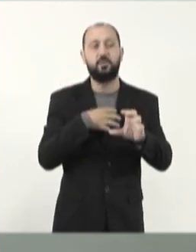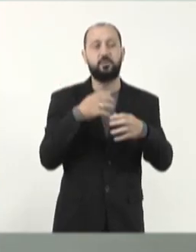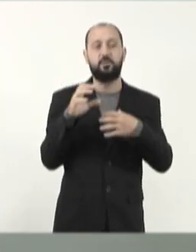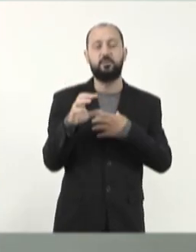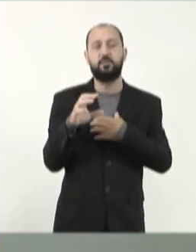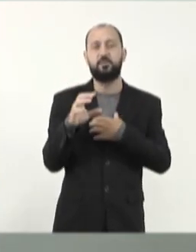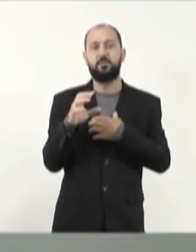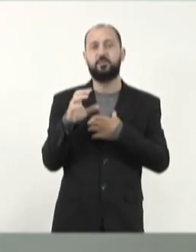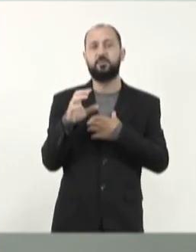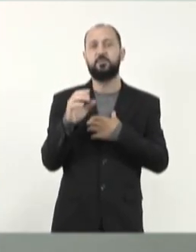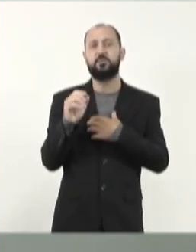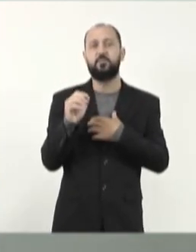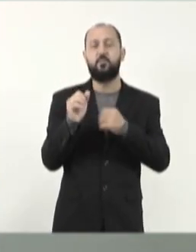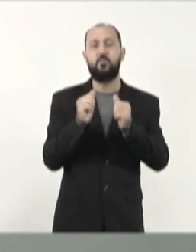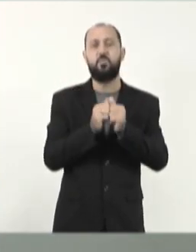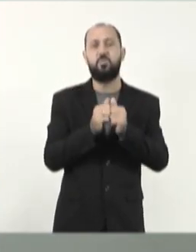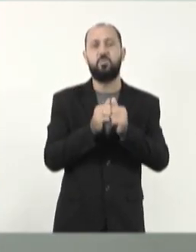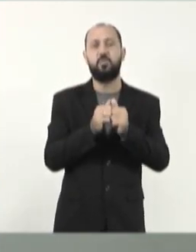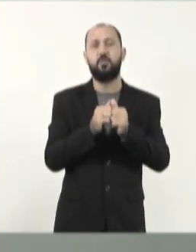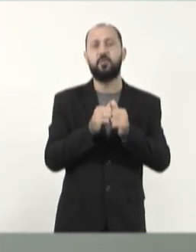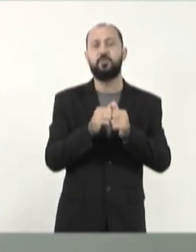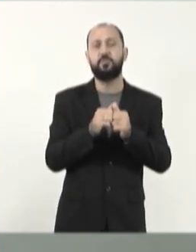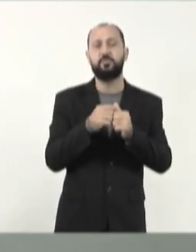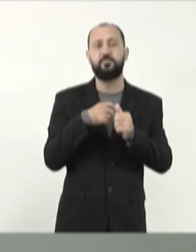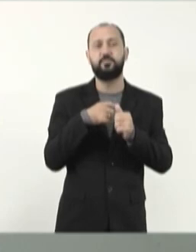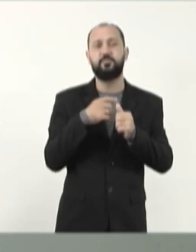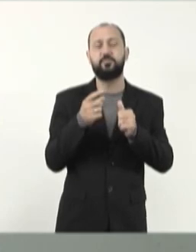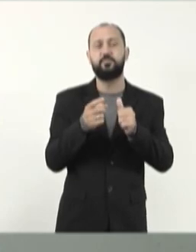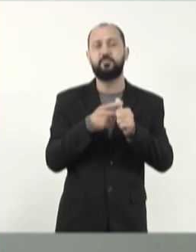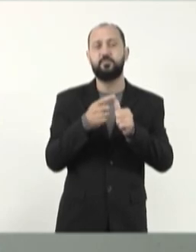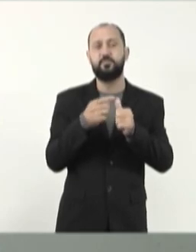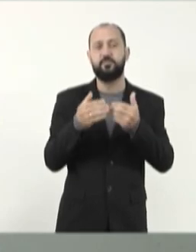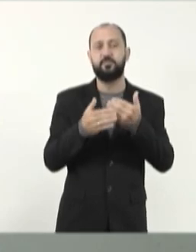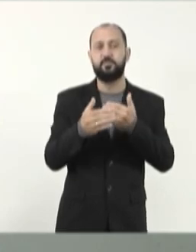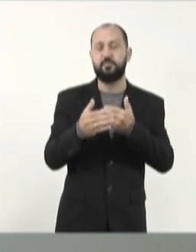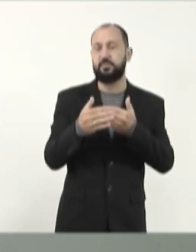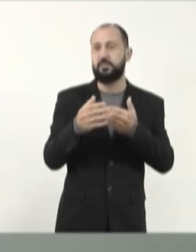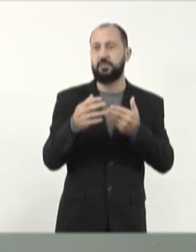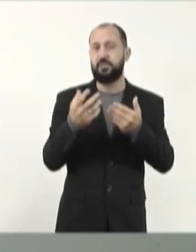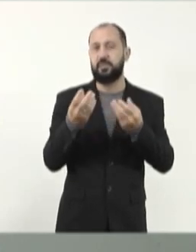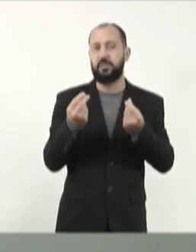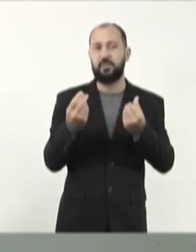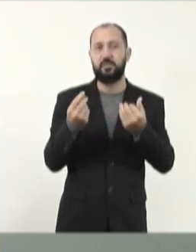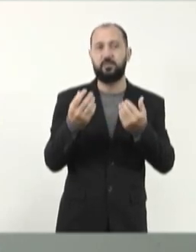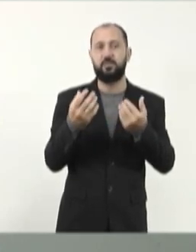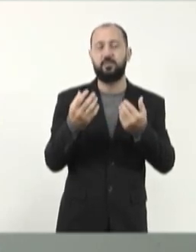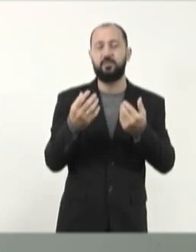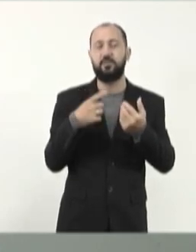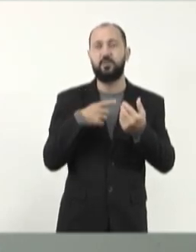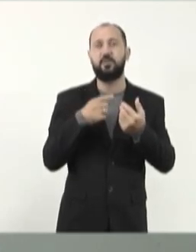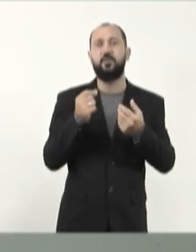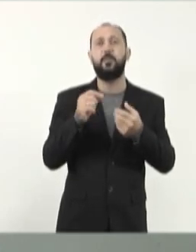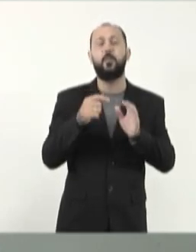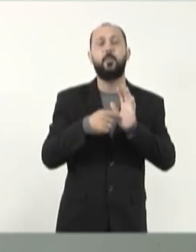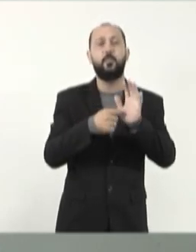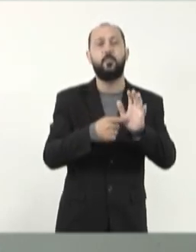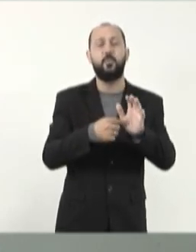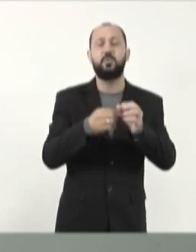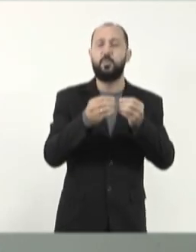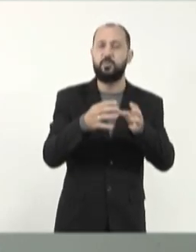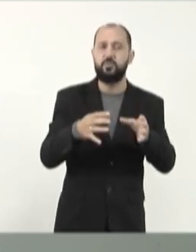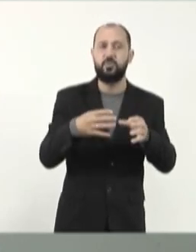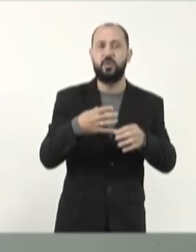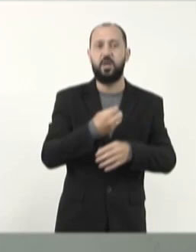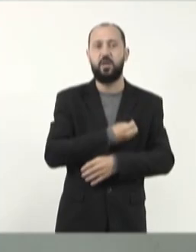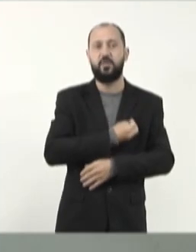sentidos, naturalmente, né? Nós vivemos guiados através dos 5 sentidos, dificulta a vida de qualquer pessoa,